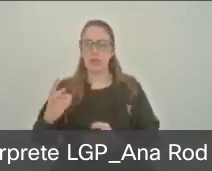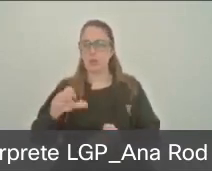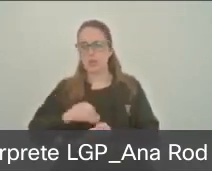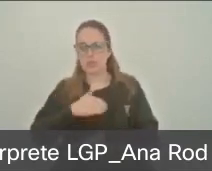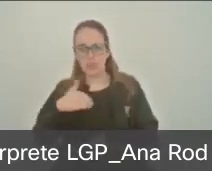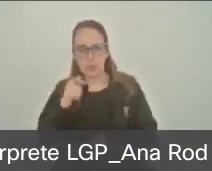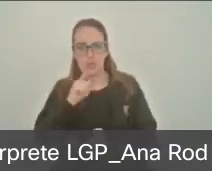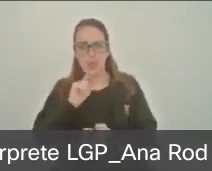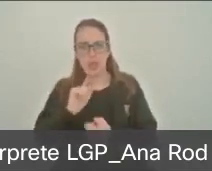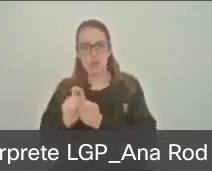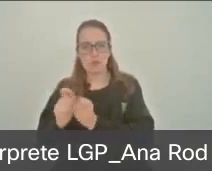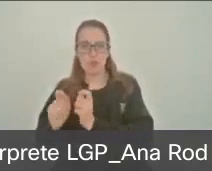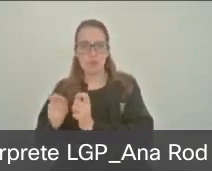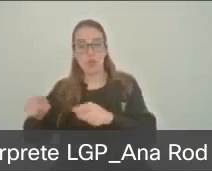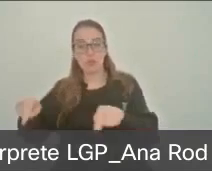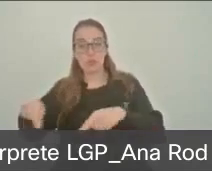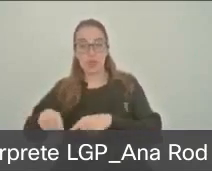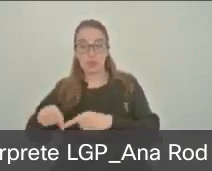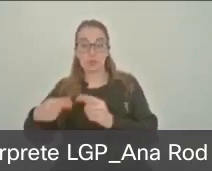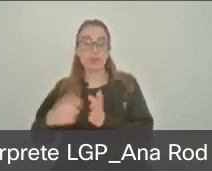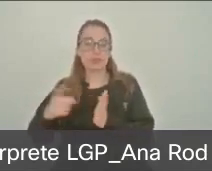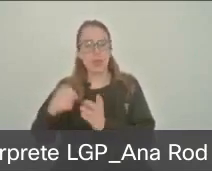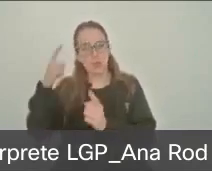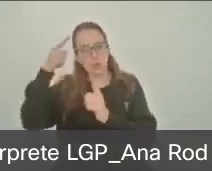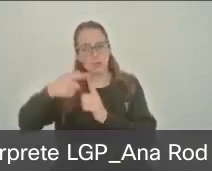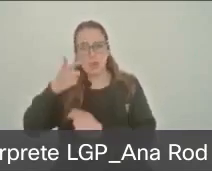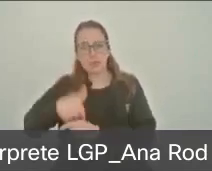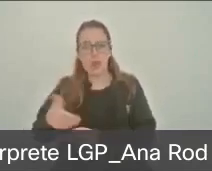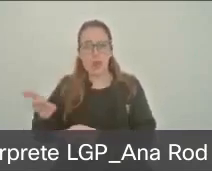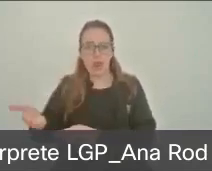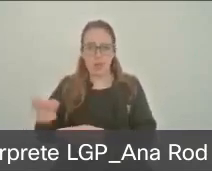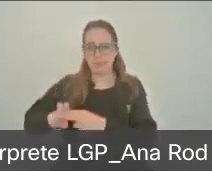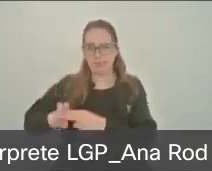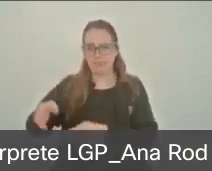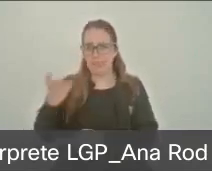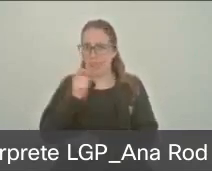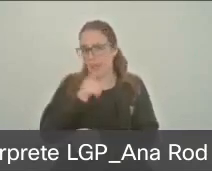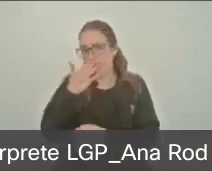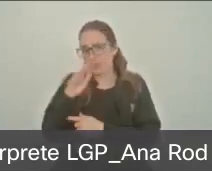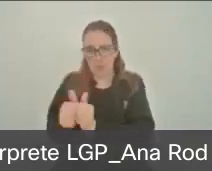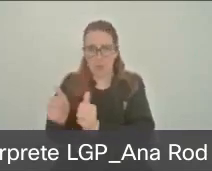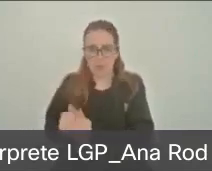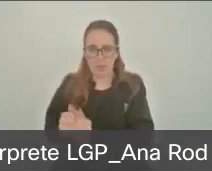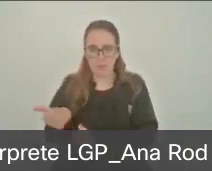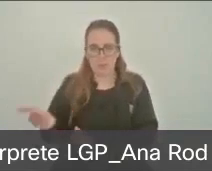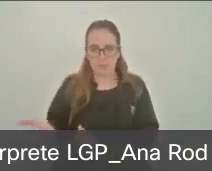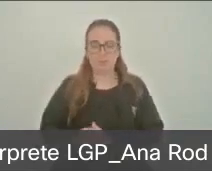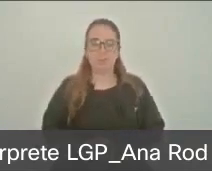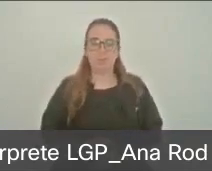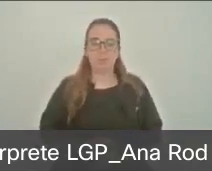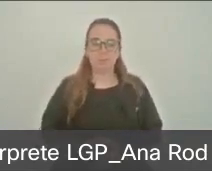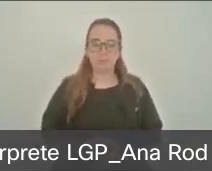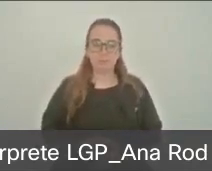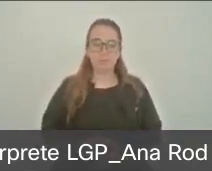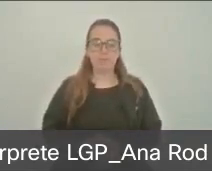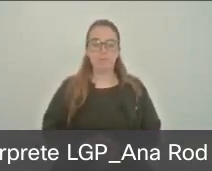hospitalares procedessem às alterações necessárias e que levavam, obviamente, o seu tempo para que a aplicação prática deste